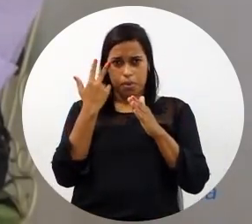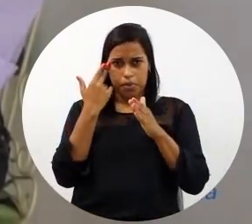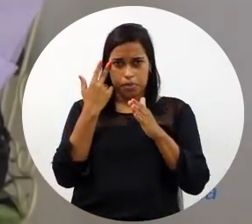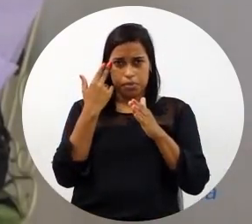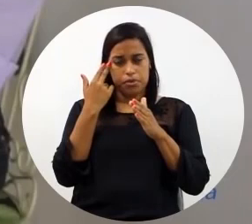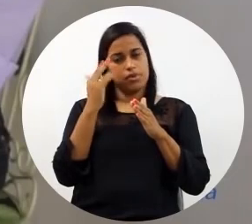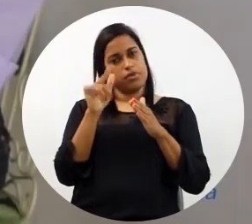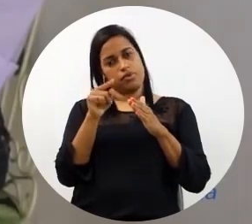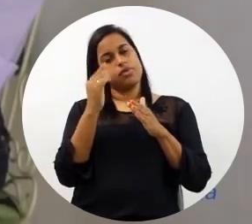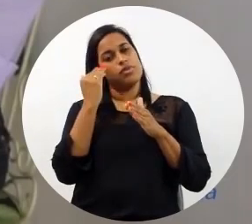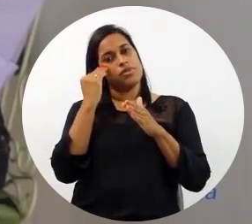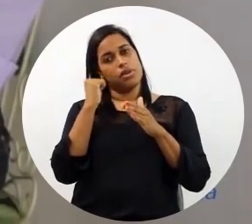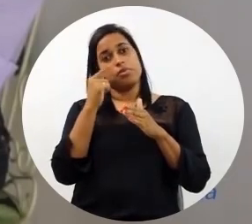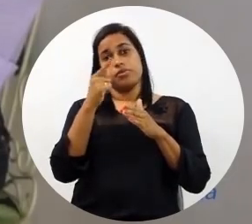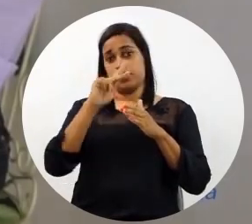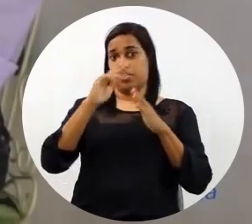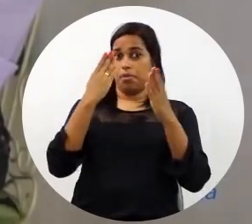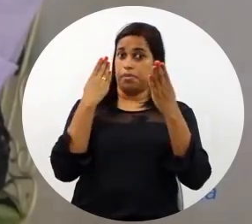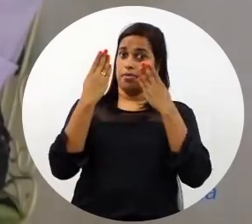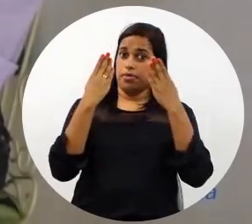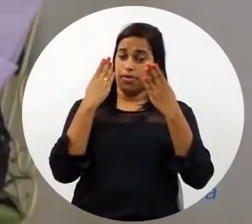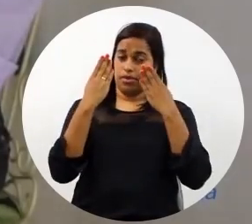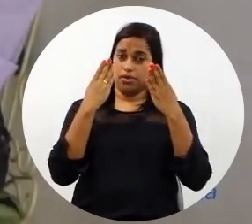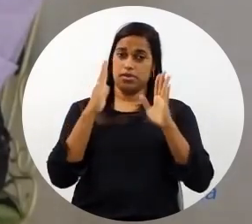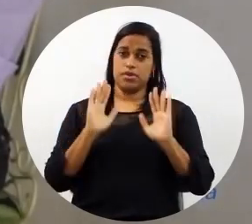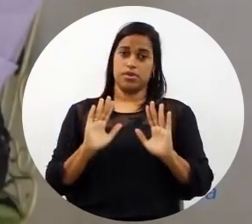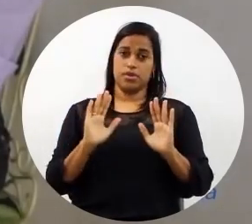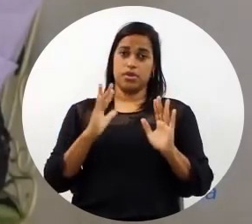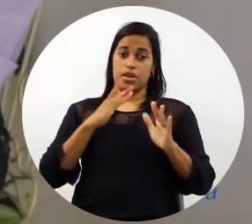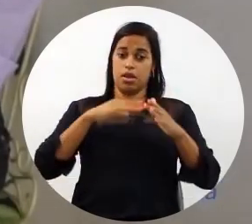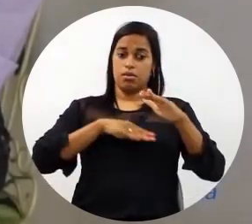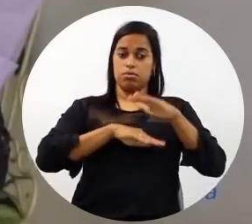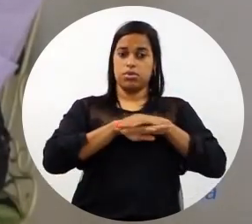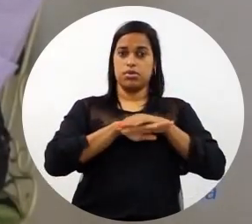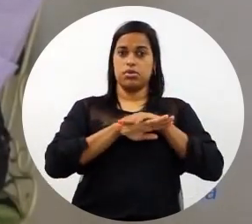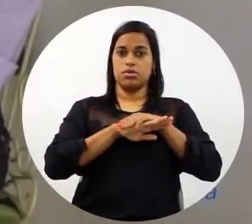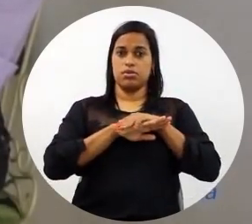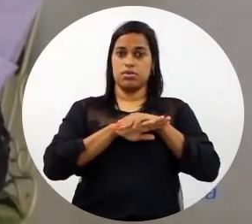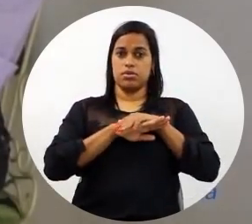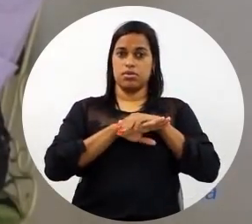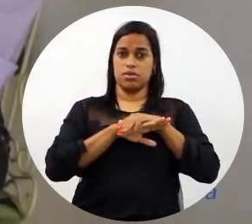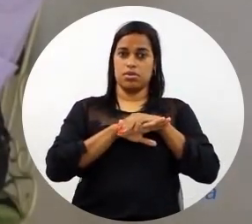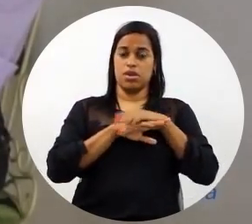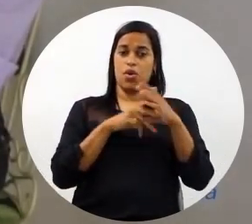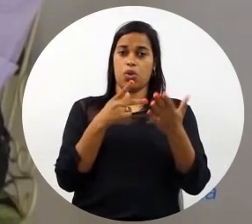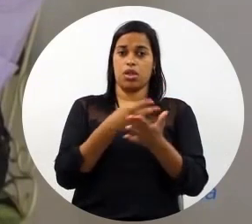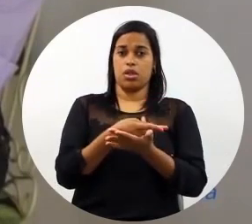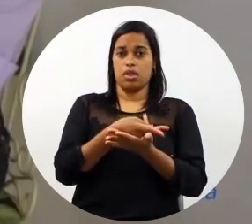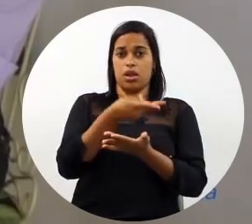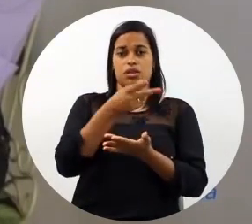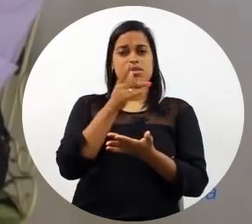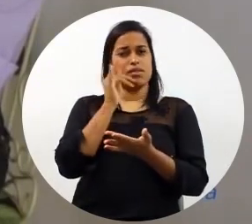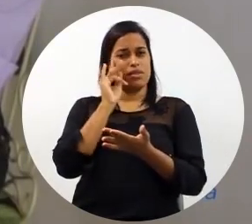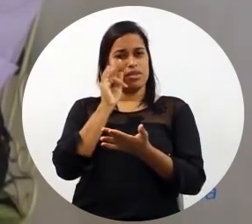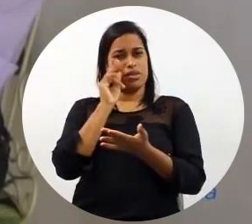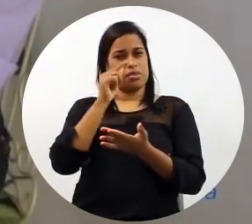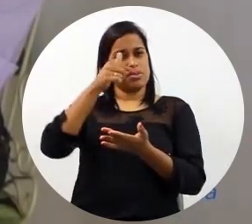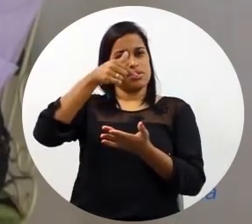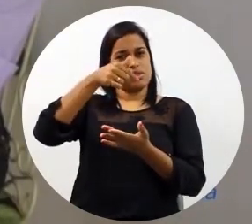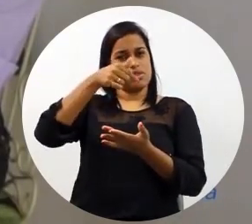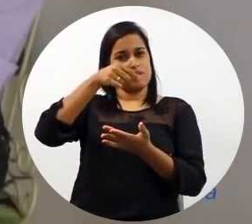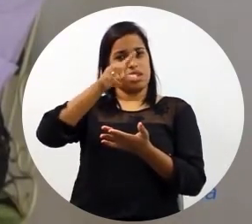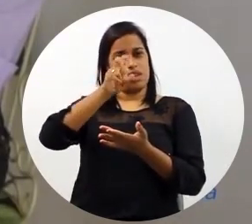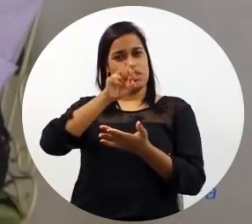e você sabe disso, que você é psicóloga, ela vem normalmente encoberta. Ela é como se tivesse um véu, aqueles 7 véus que você